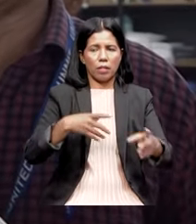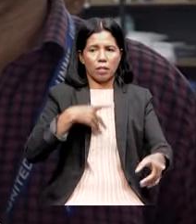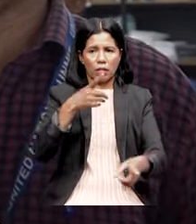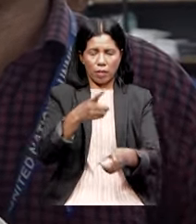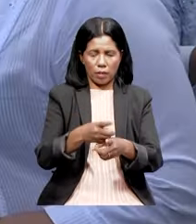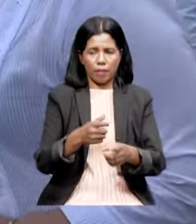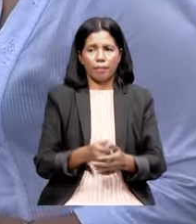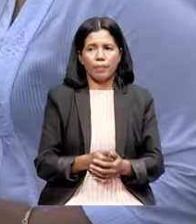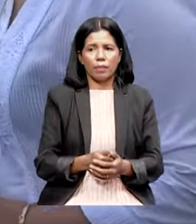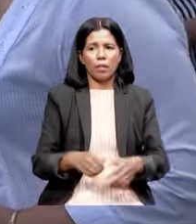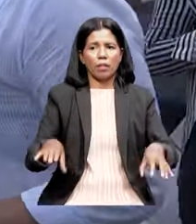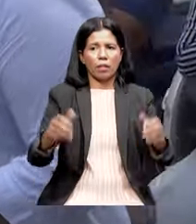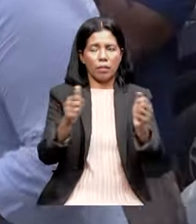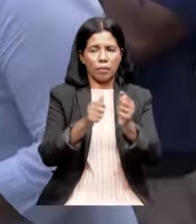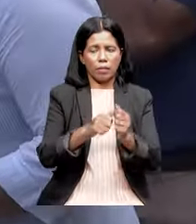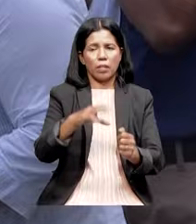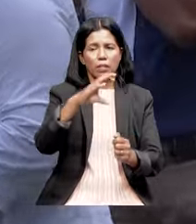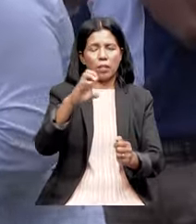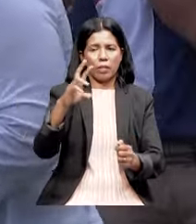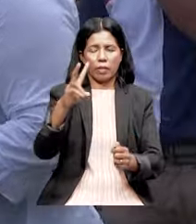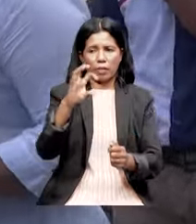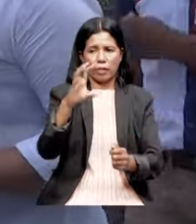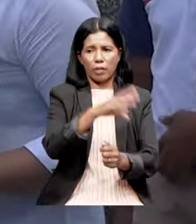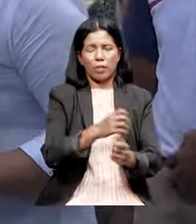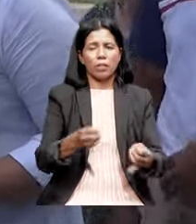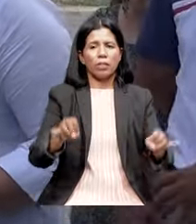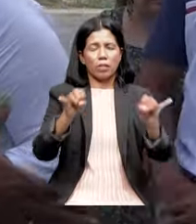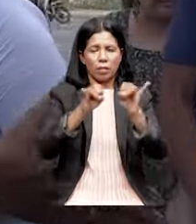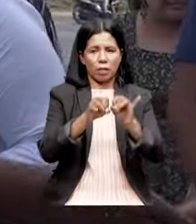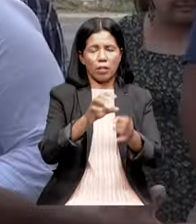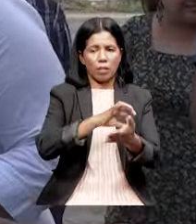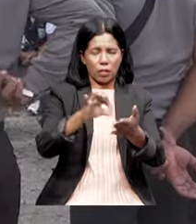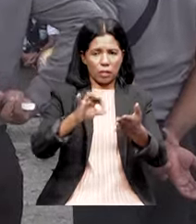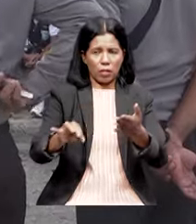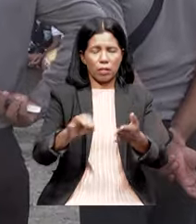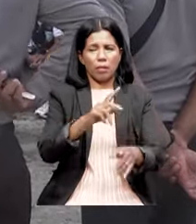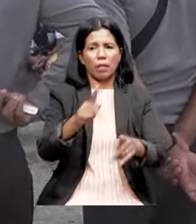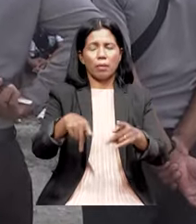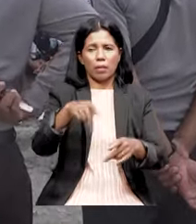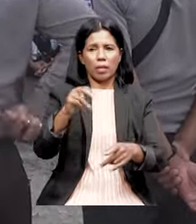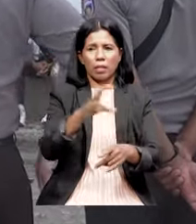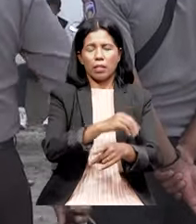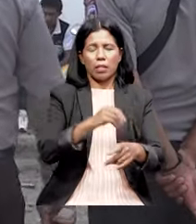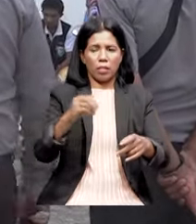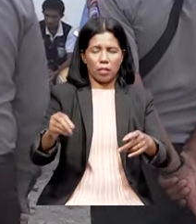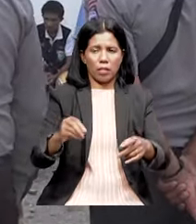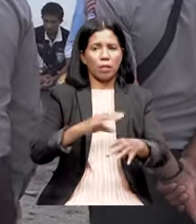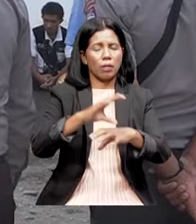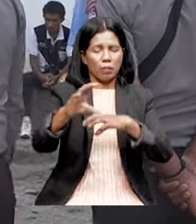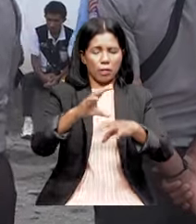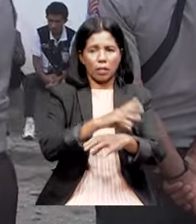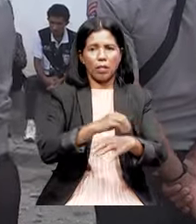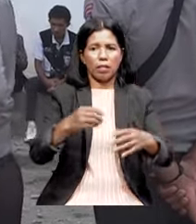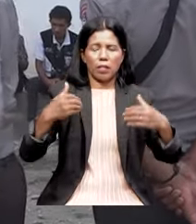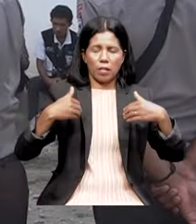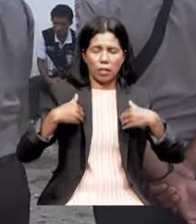ai faisa mo serviço amuto ko survey pe instituto trabalho Registro Comercial, PNC, Comércio, Imigração, nebe